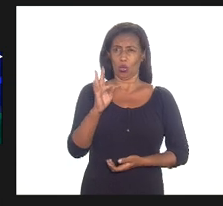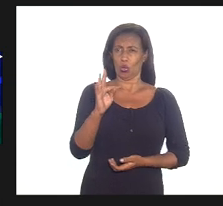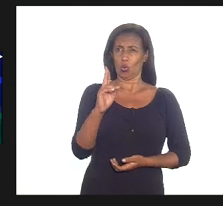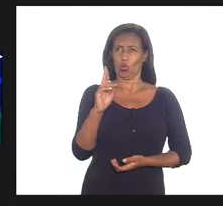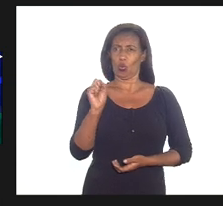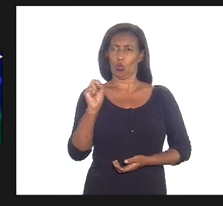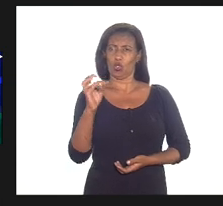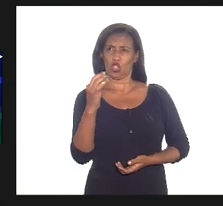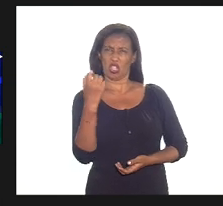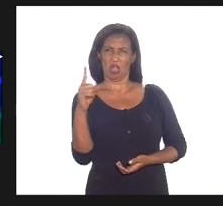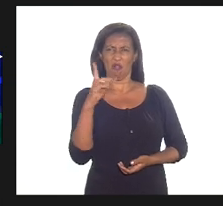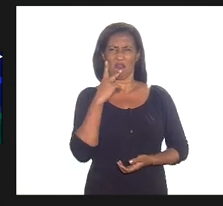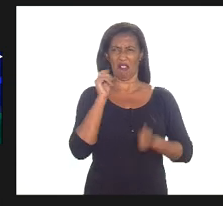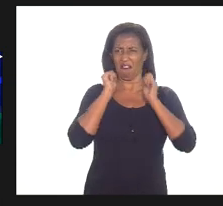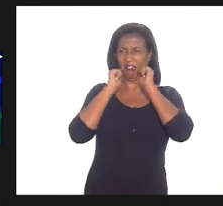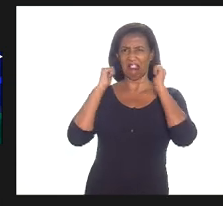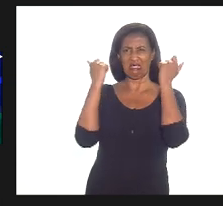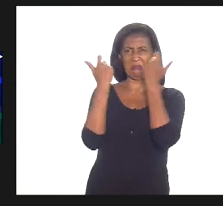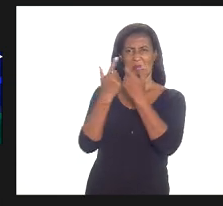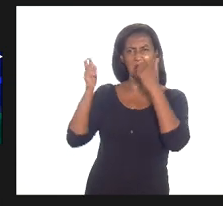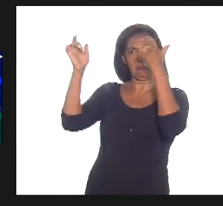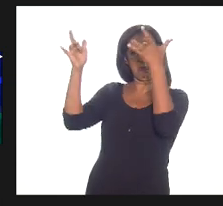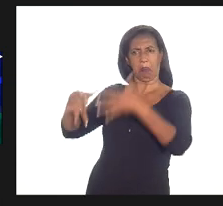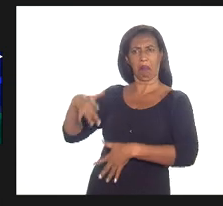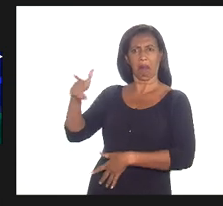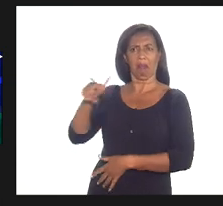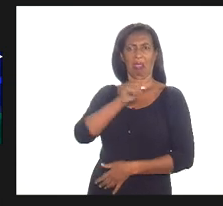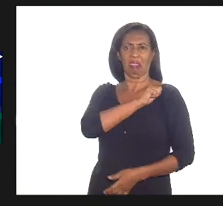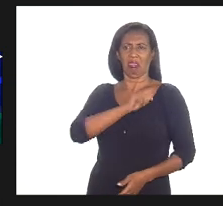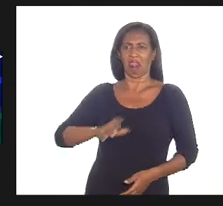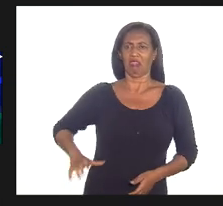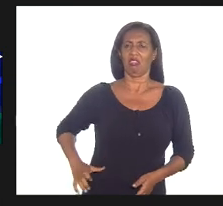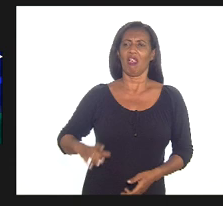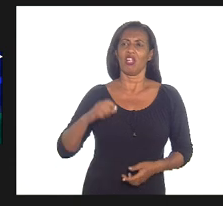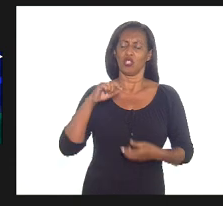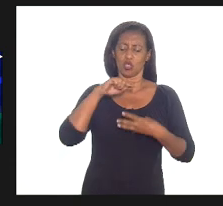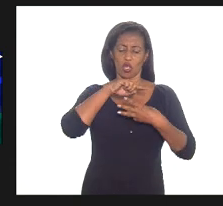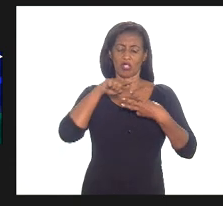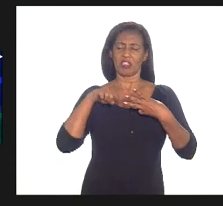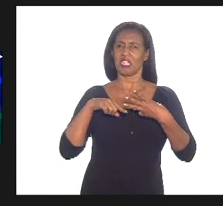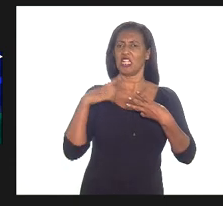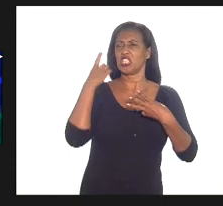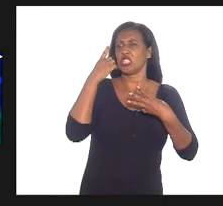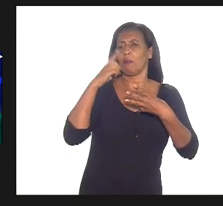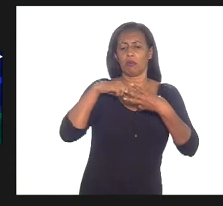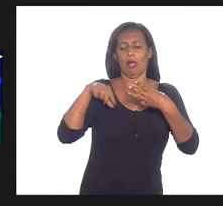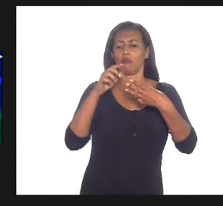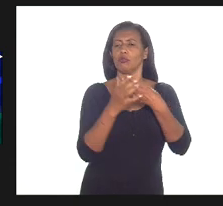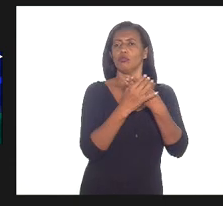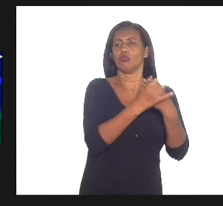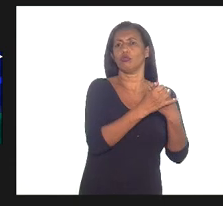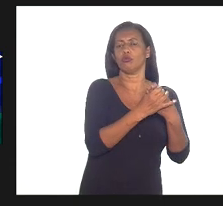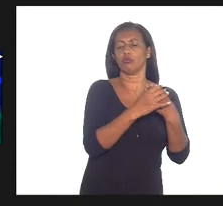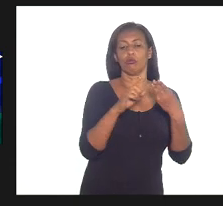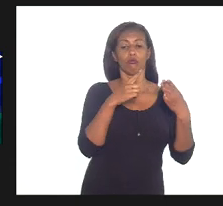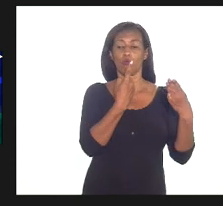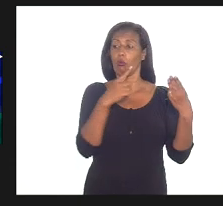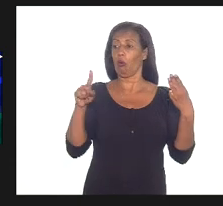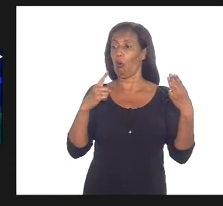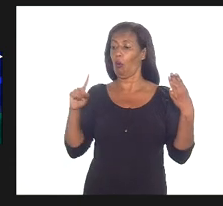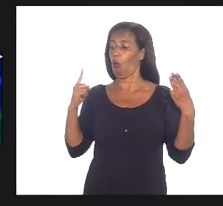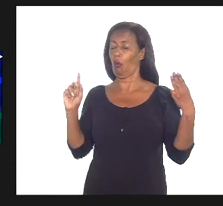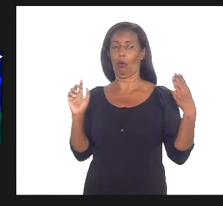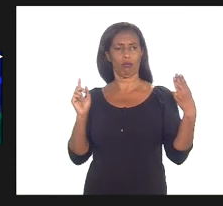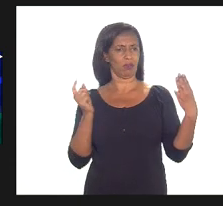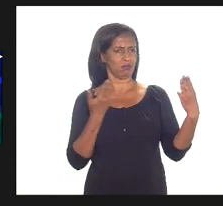Assembleia Legislativa não valia de nada e que o deputado André Ceciliano só tinha três deputados com ele o resto tava tudo acordado e nós